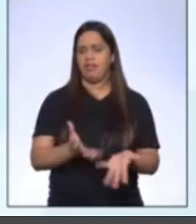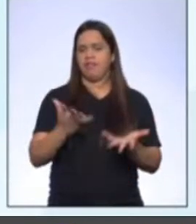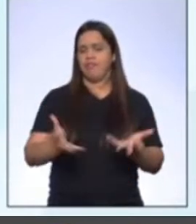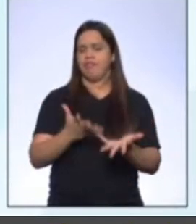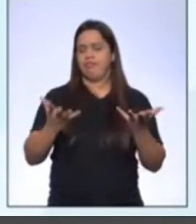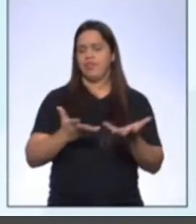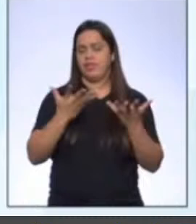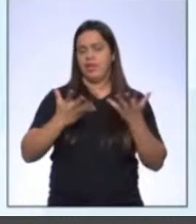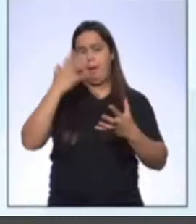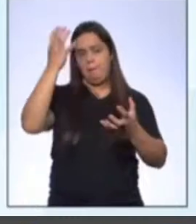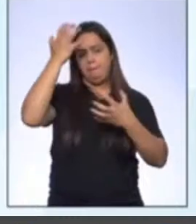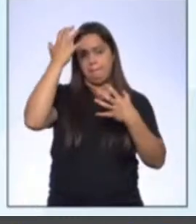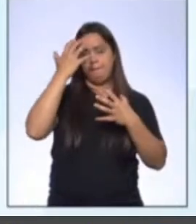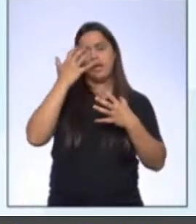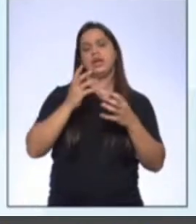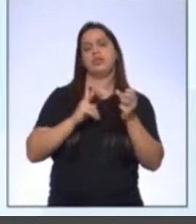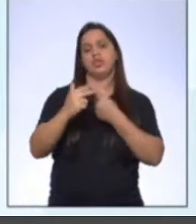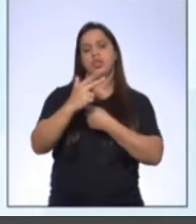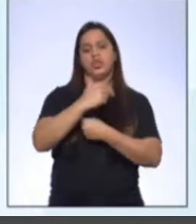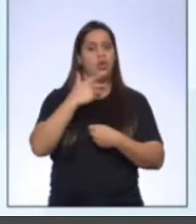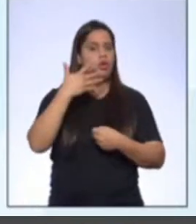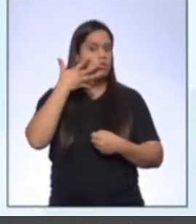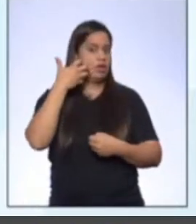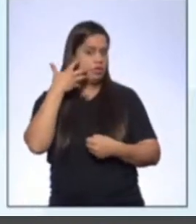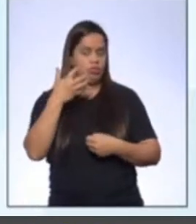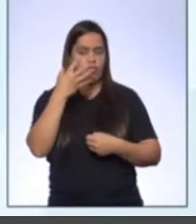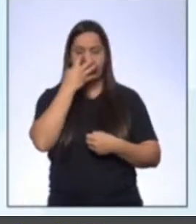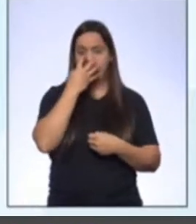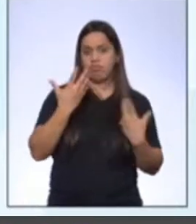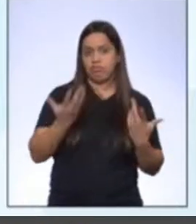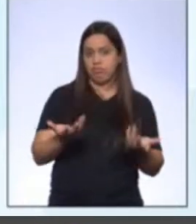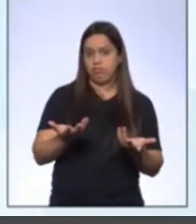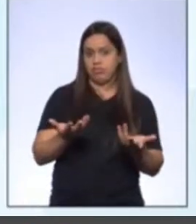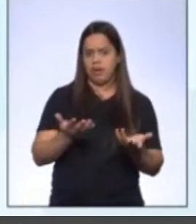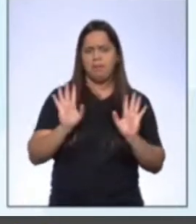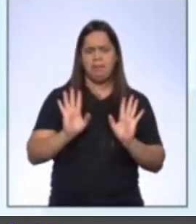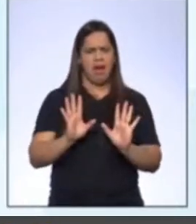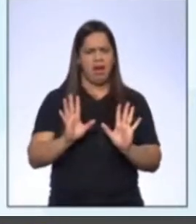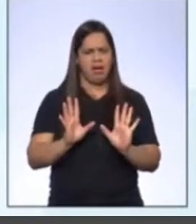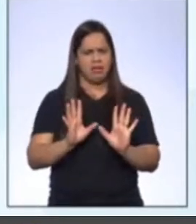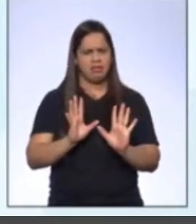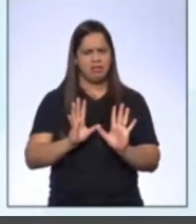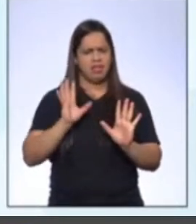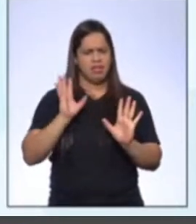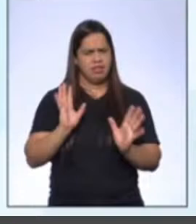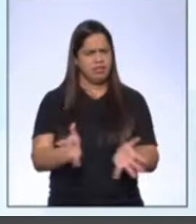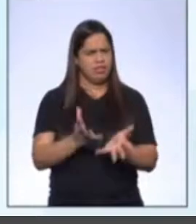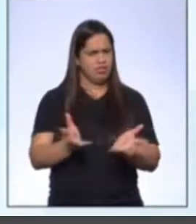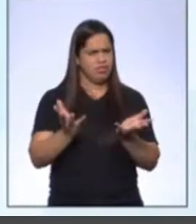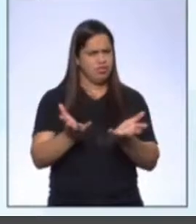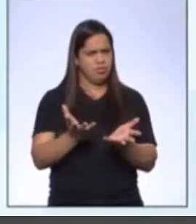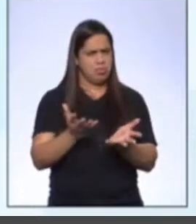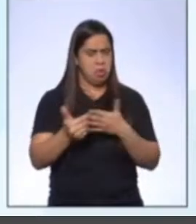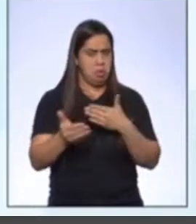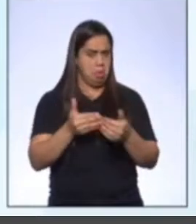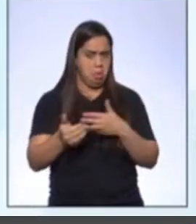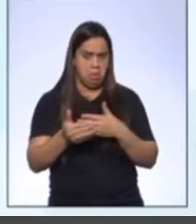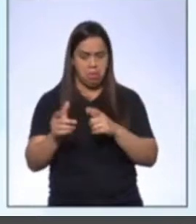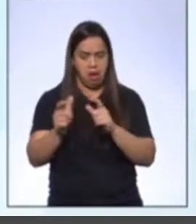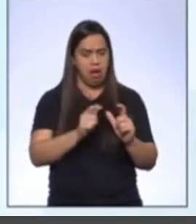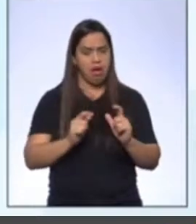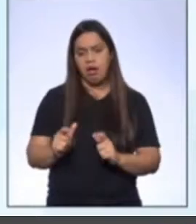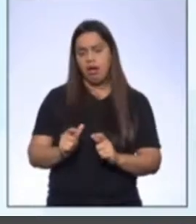tosa de gatos e cachorros lá. Mas estimular o banho e tosa de gatos e cachorros onde? Em qualquer pet